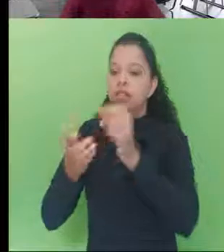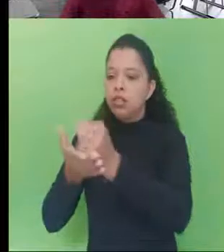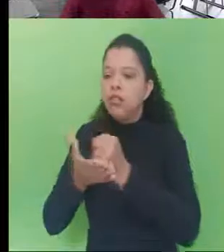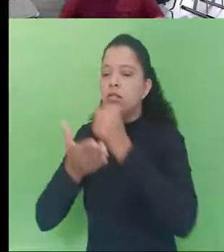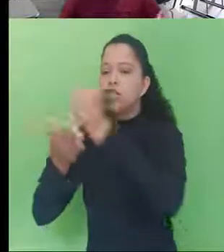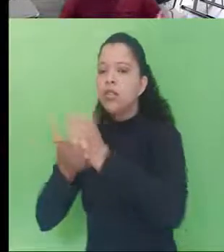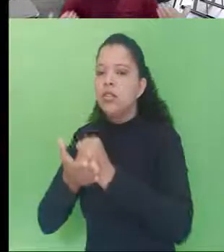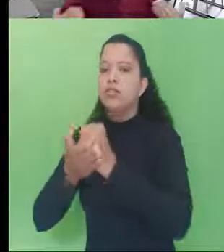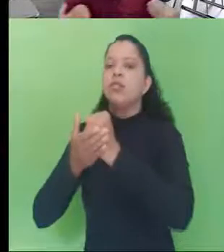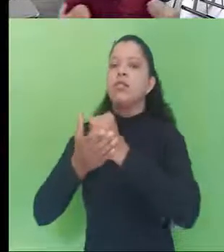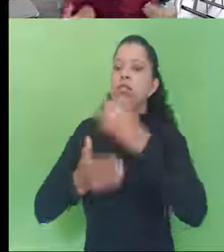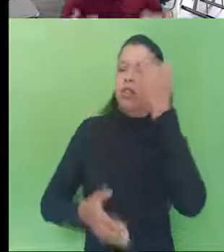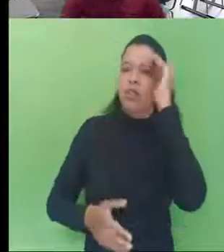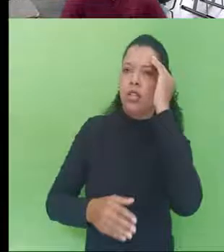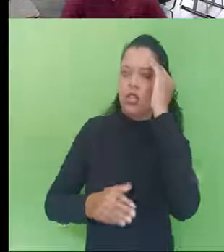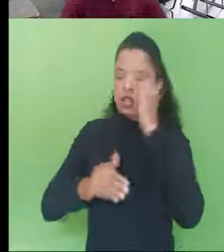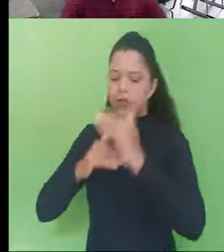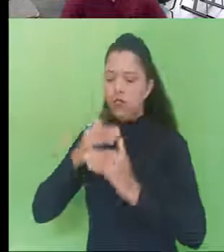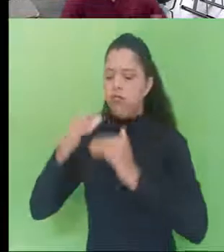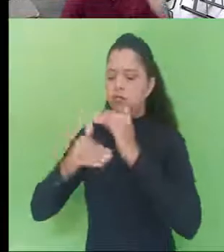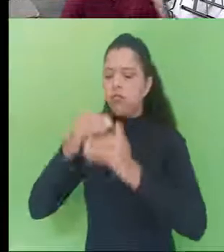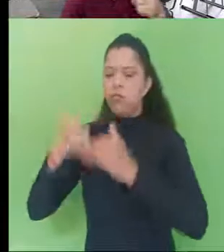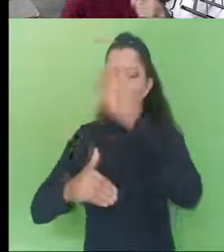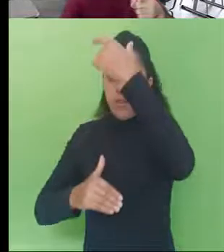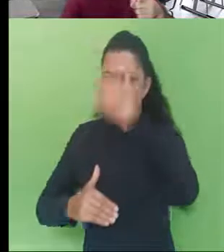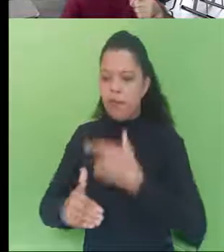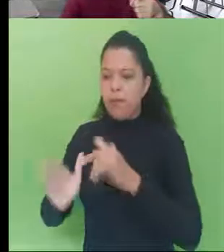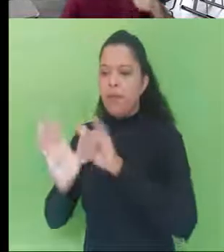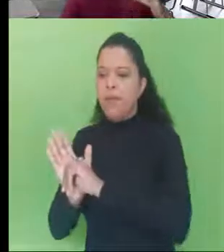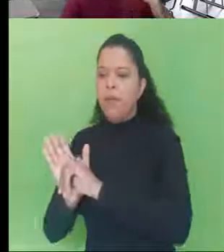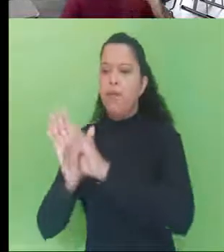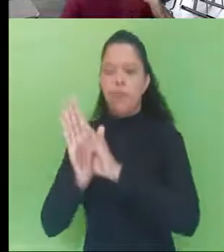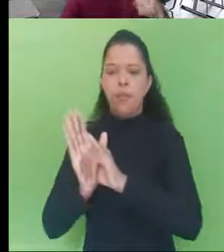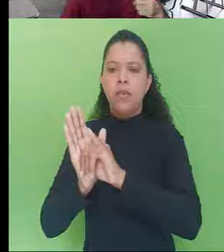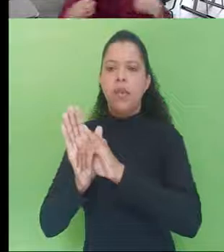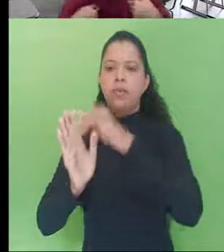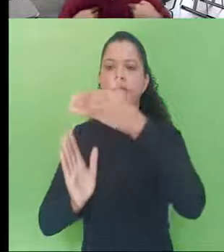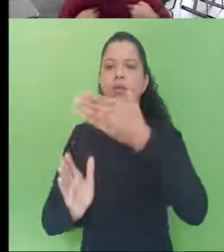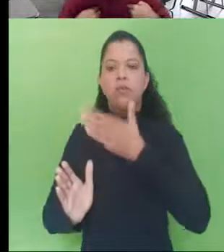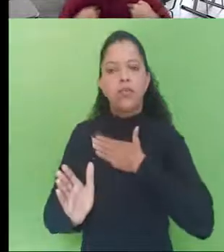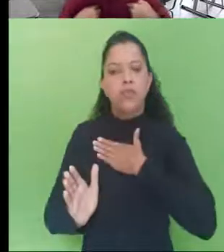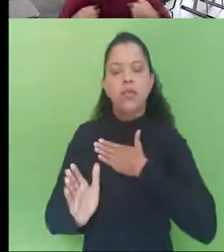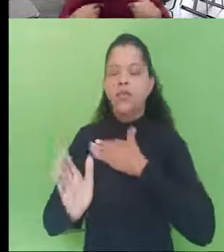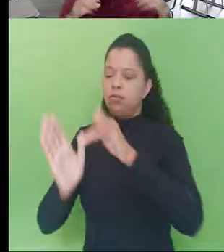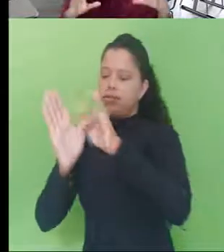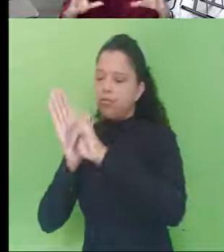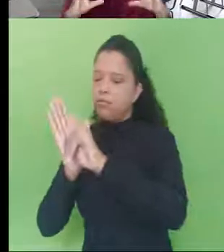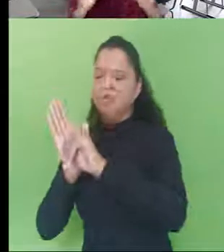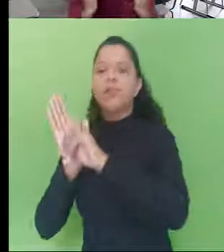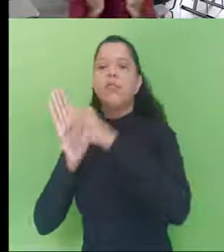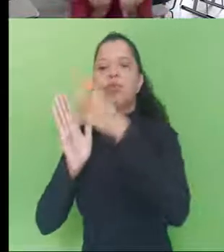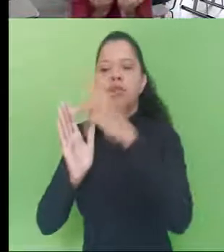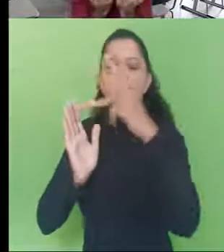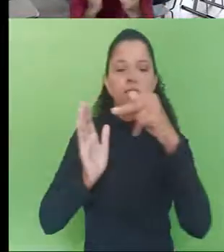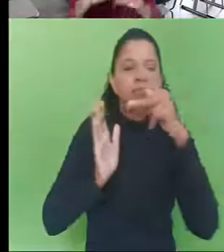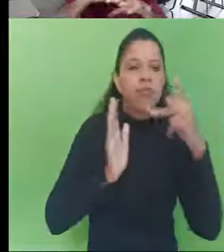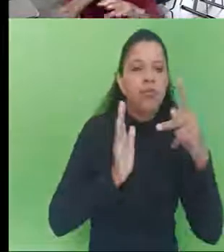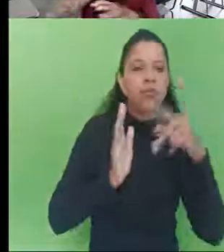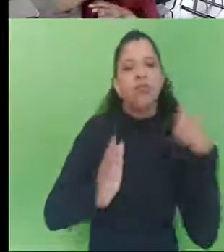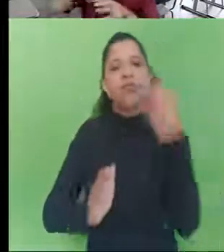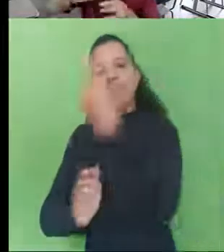quem somos. A construção da sua identidade, a construção da minha identidade, a construção